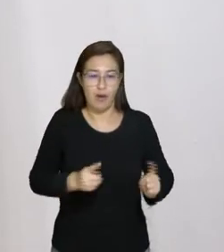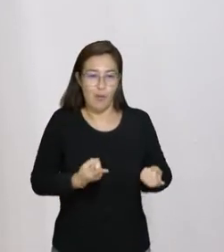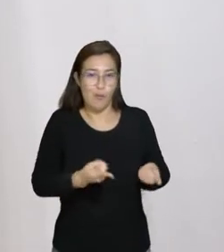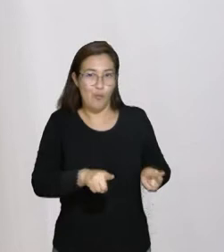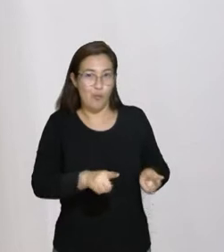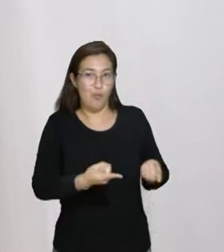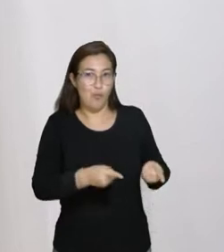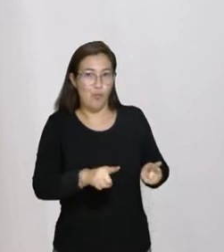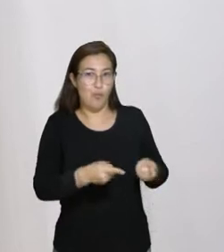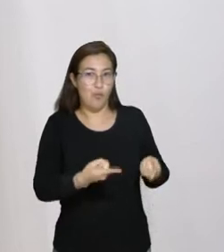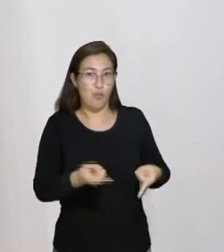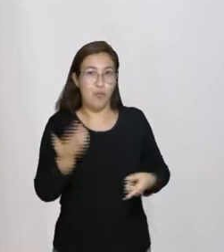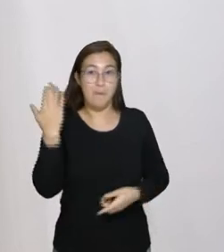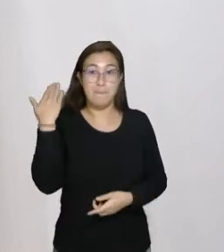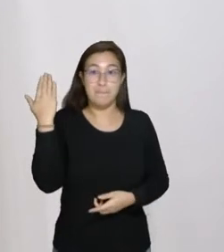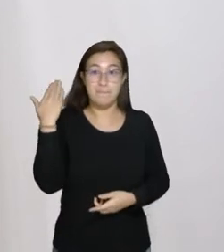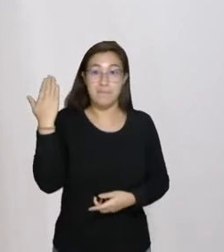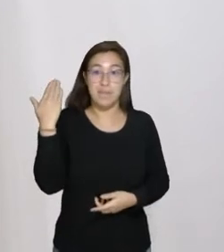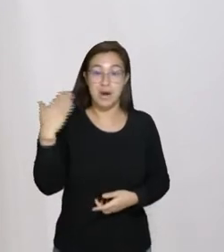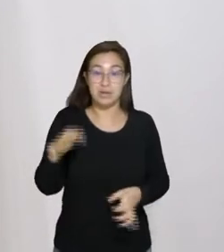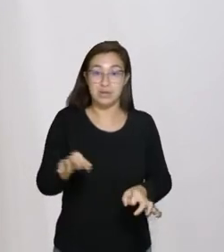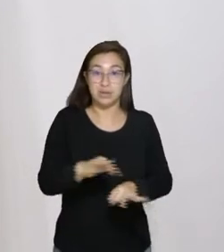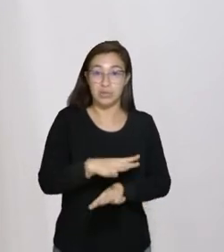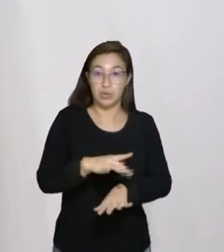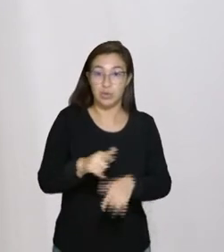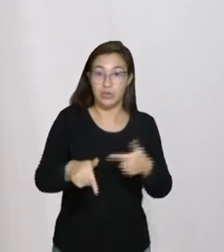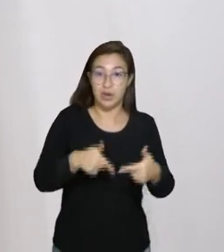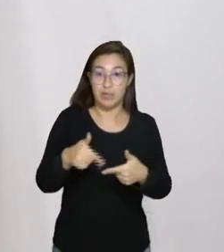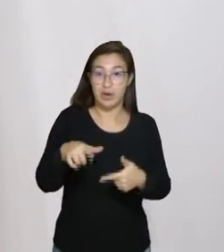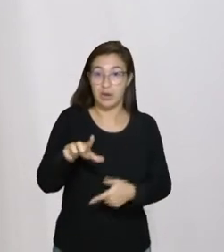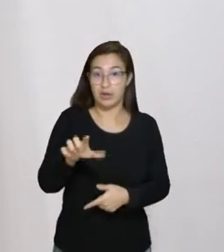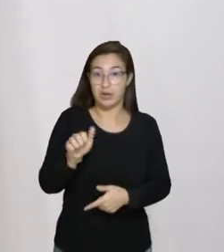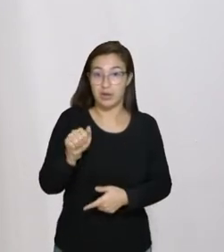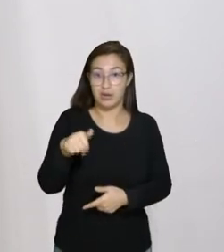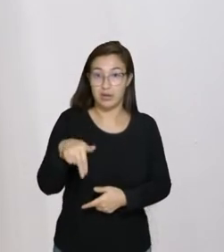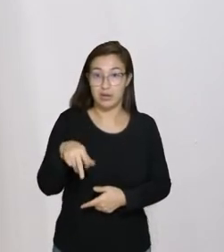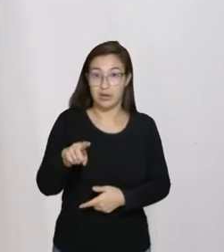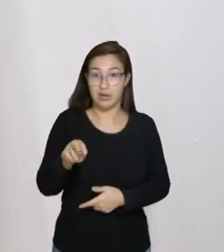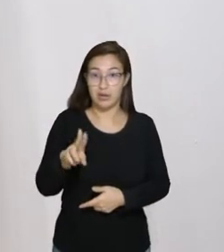para o ex-chefe, o Leandro Lima.